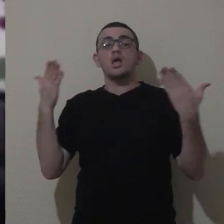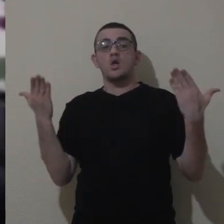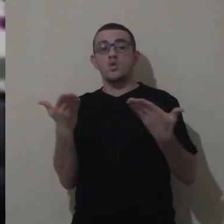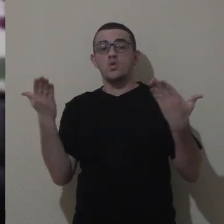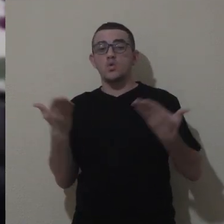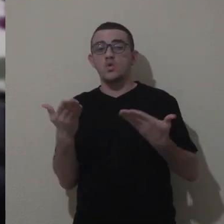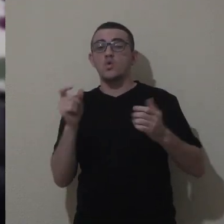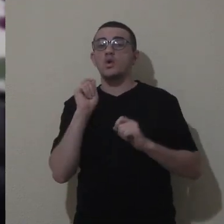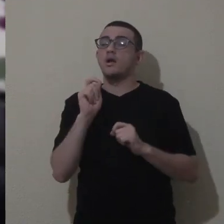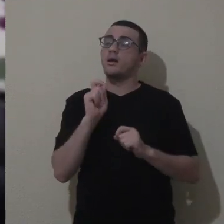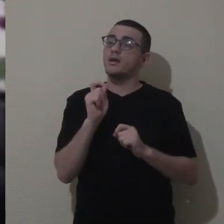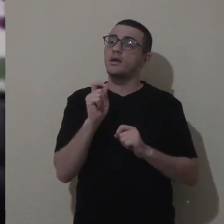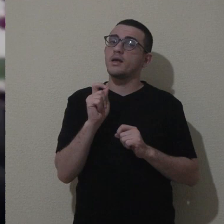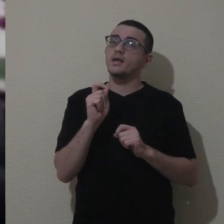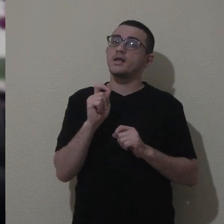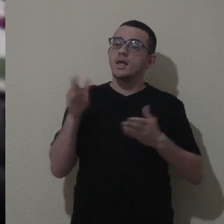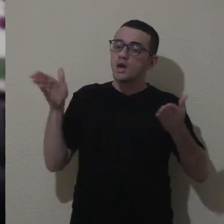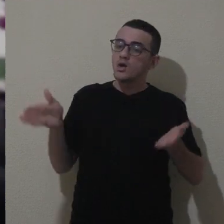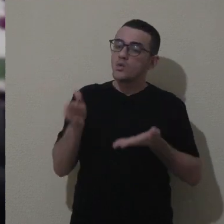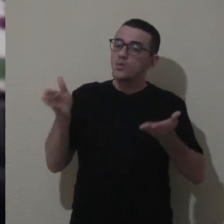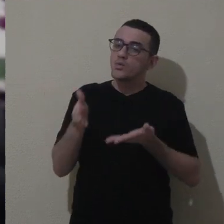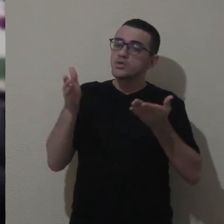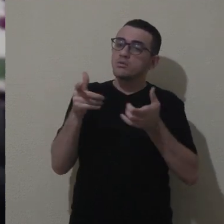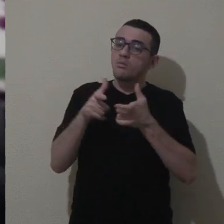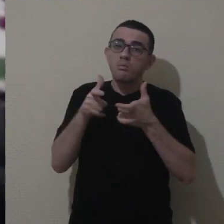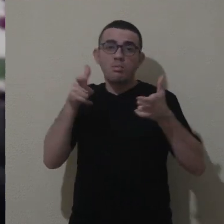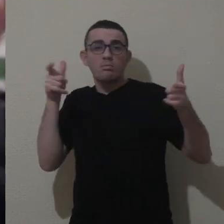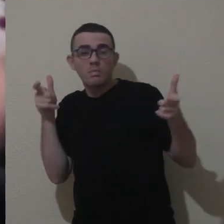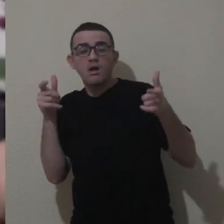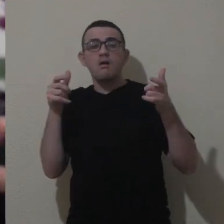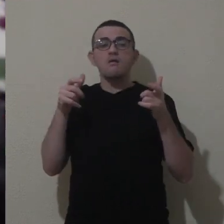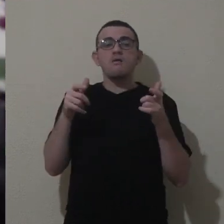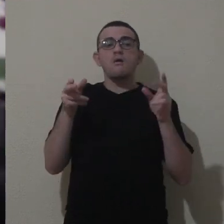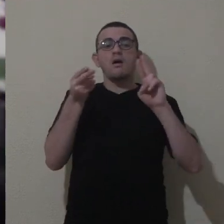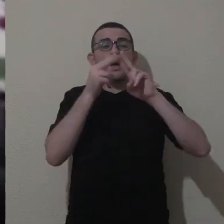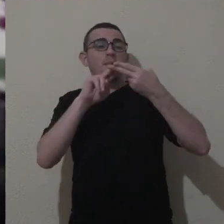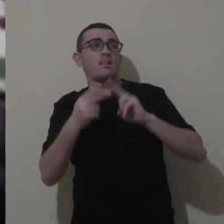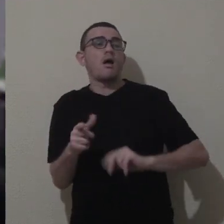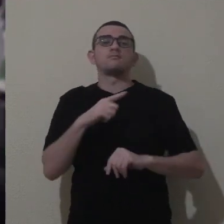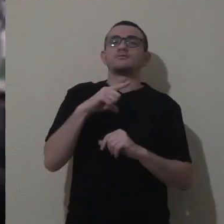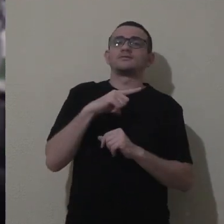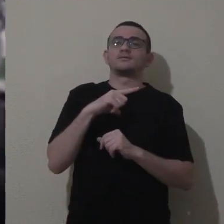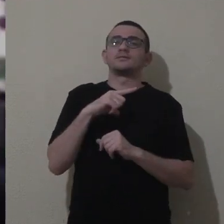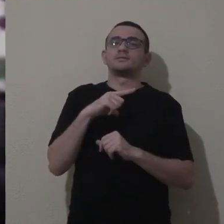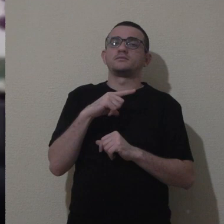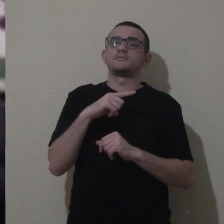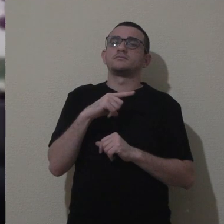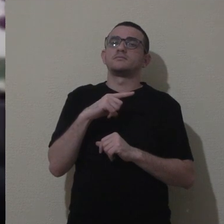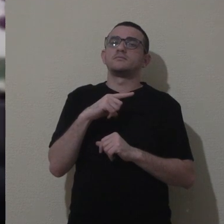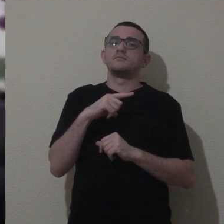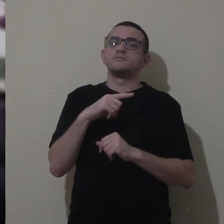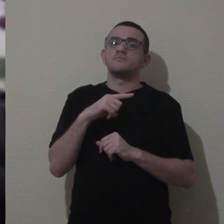é que, aparentemente, os estímulos, quanto maior for a habilidade que você tem,